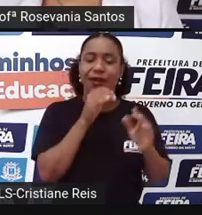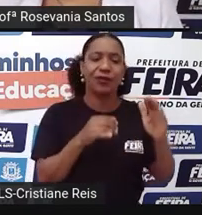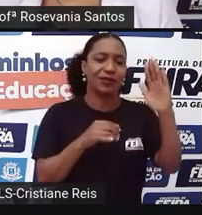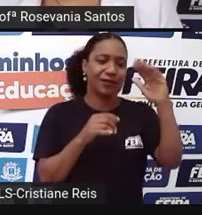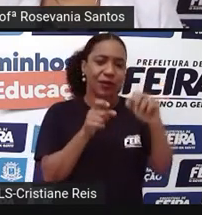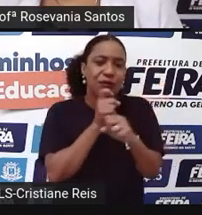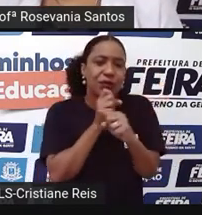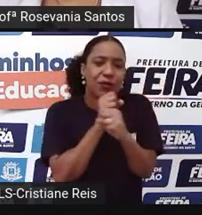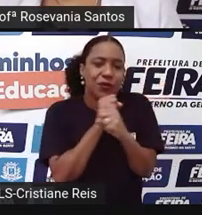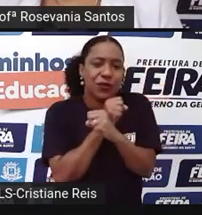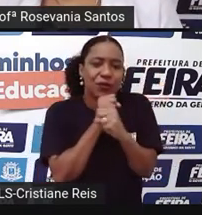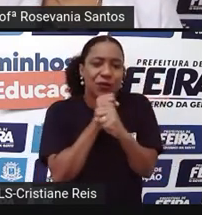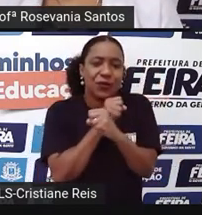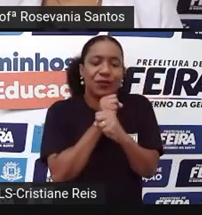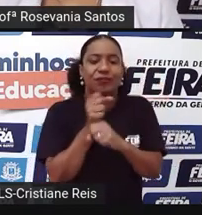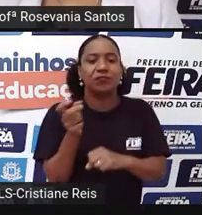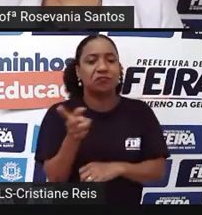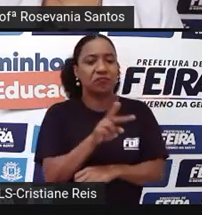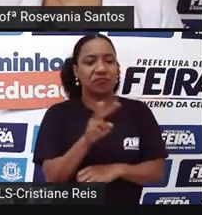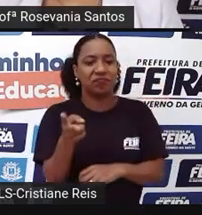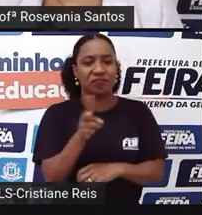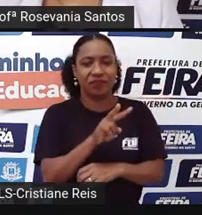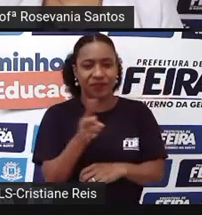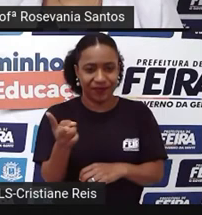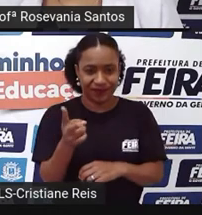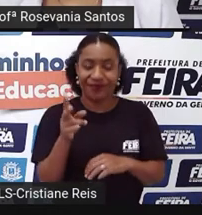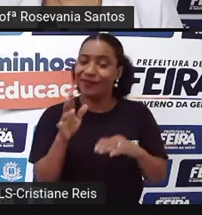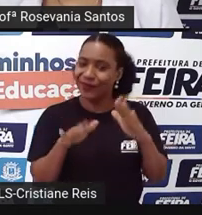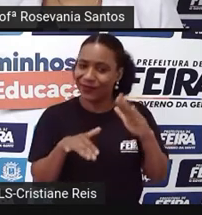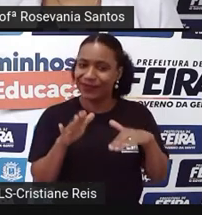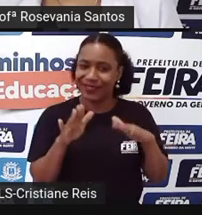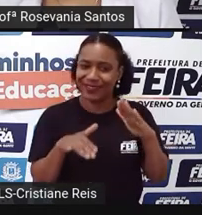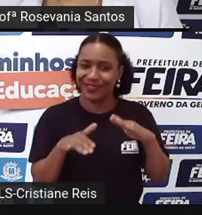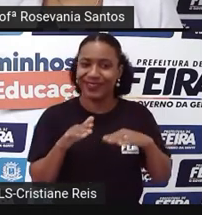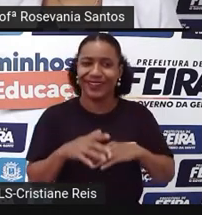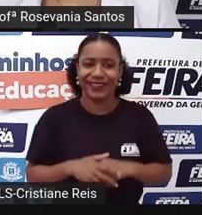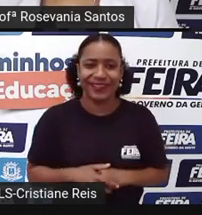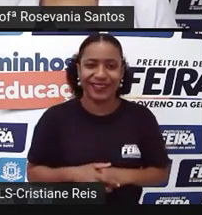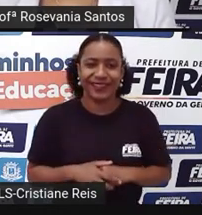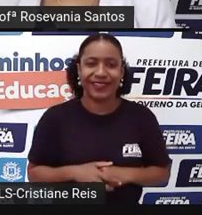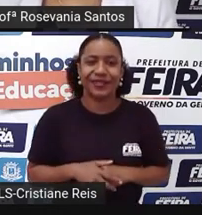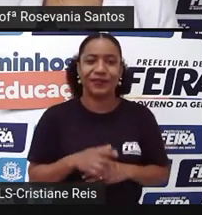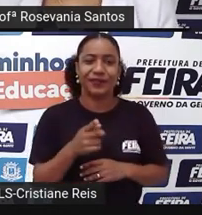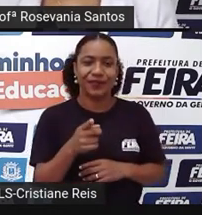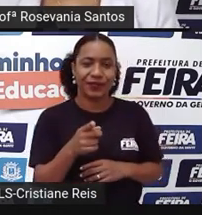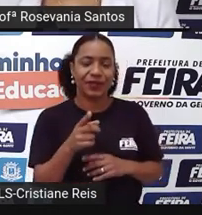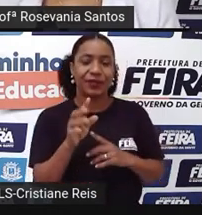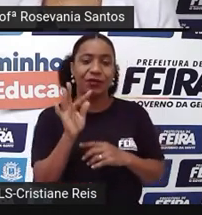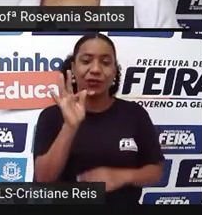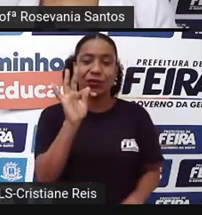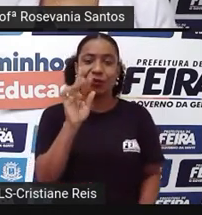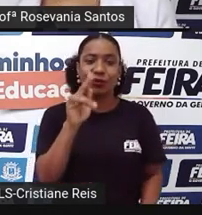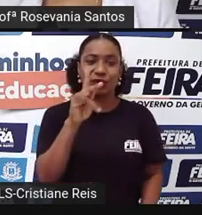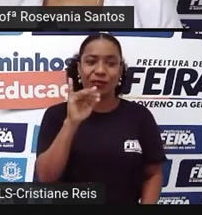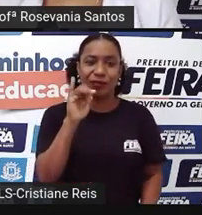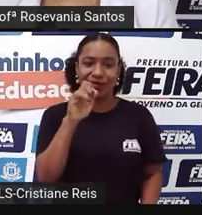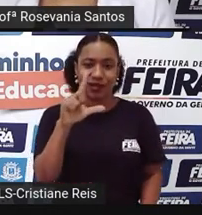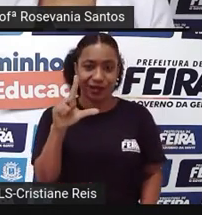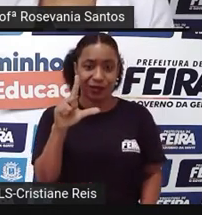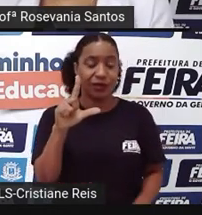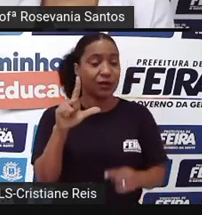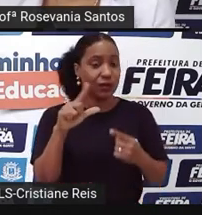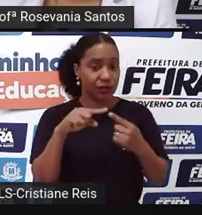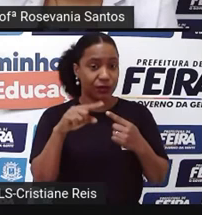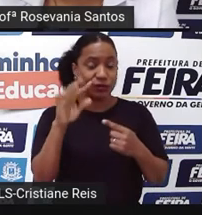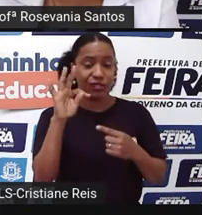E assim vai variando de acordo com o lugar. Dos climas tropicais, a gente tem o típico, né? O clima